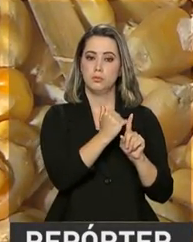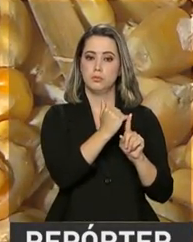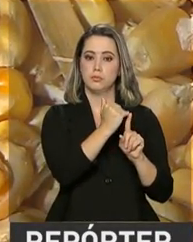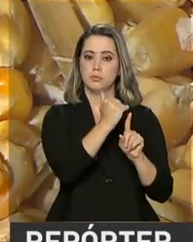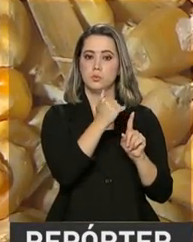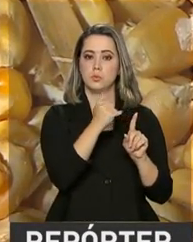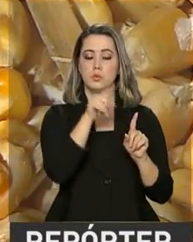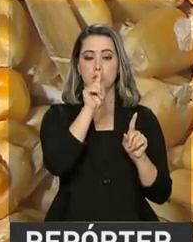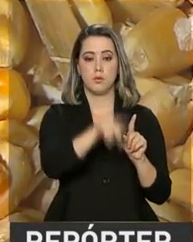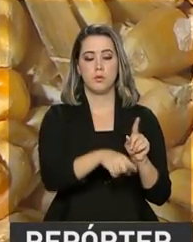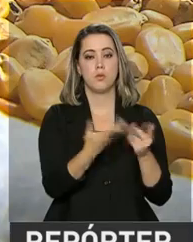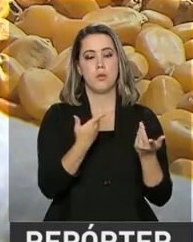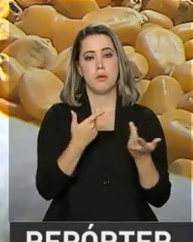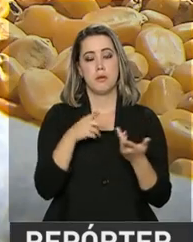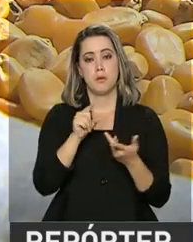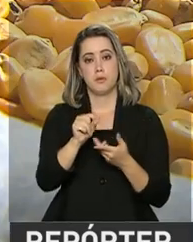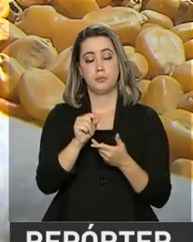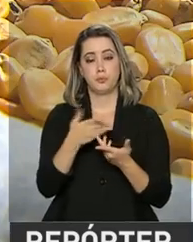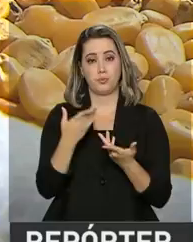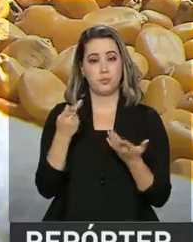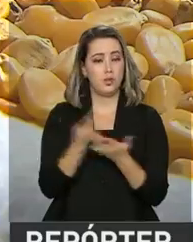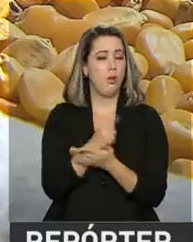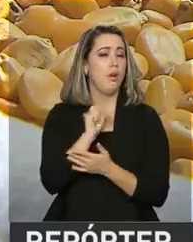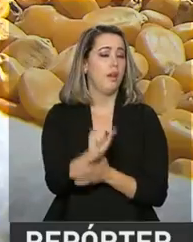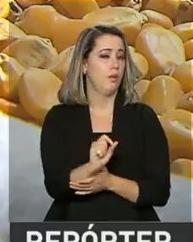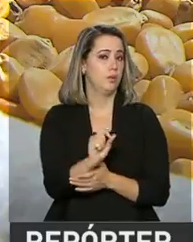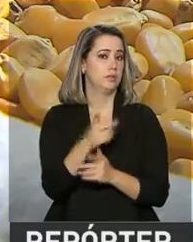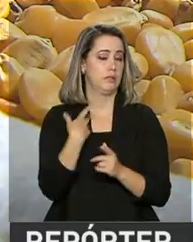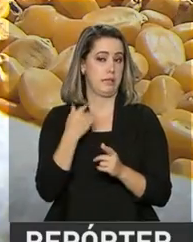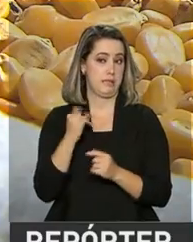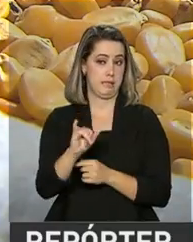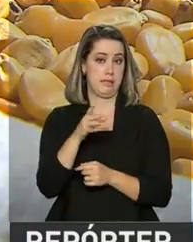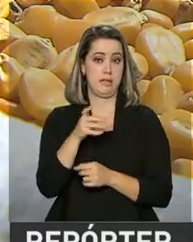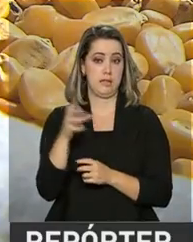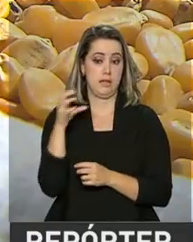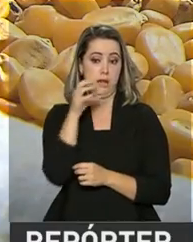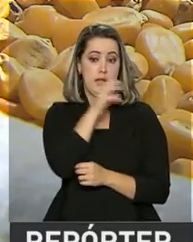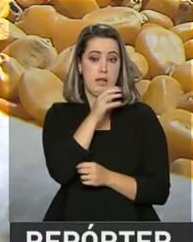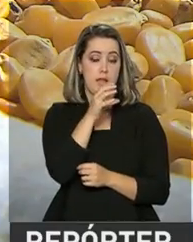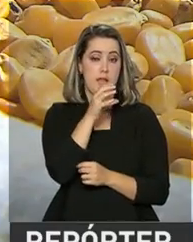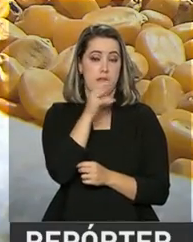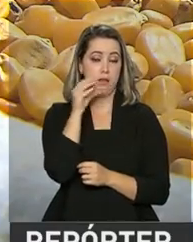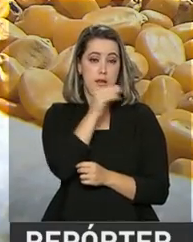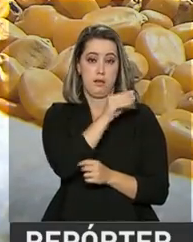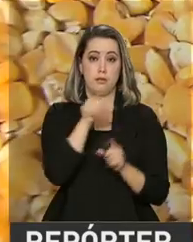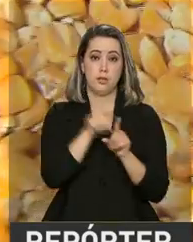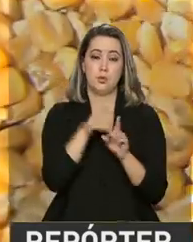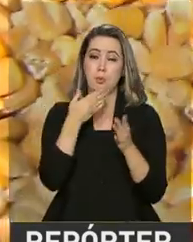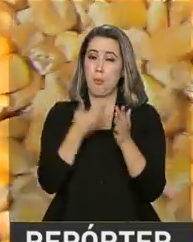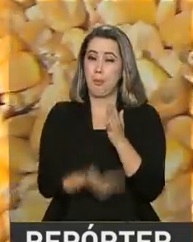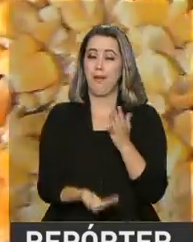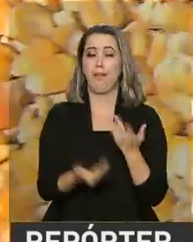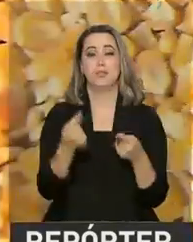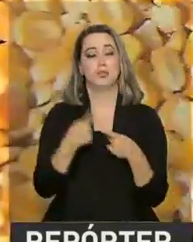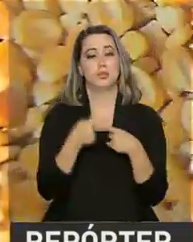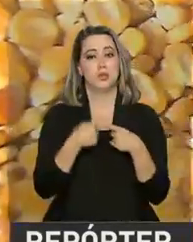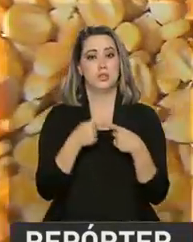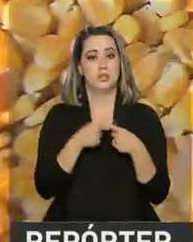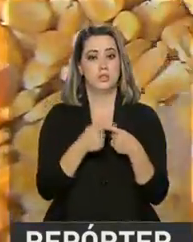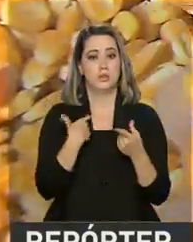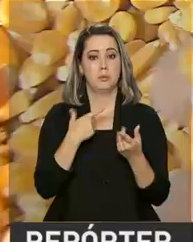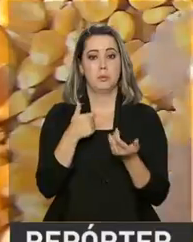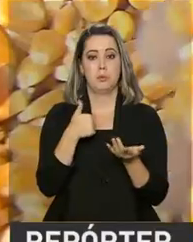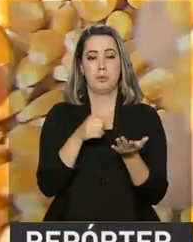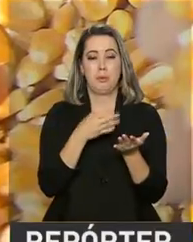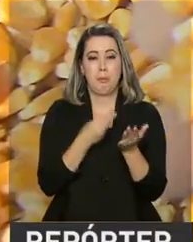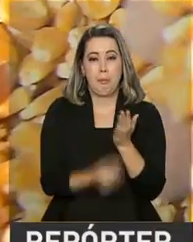temperatura ele eleva o metabolismo do grão, por consequência o grão perde qualidade. Porque ele vai perder matéria